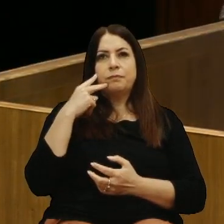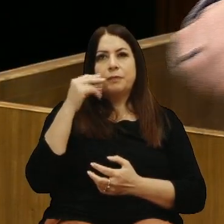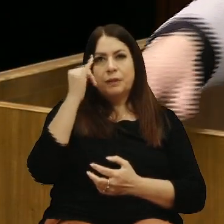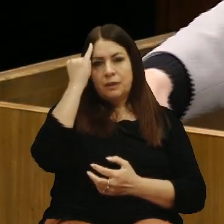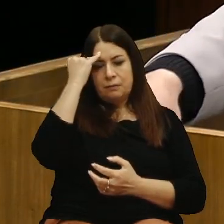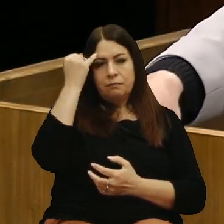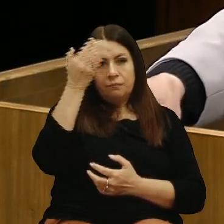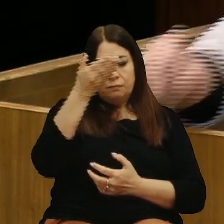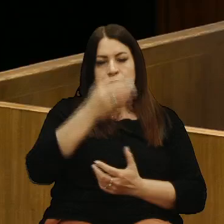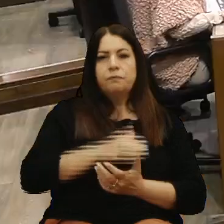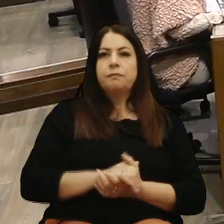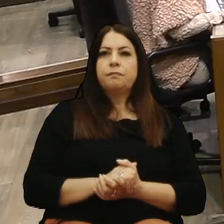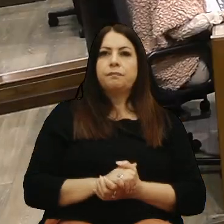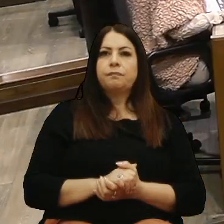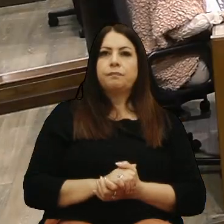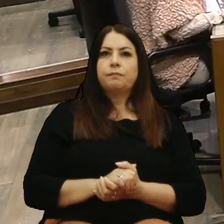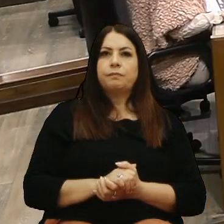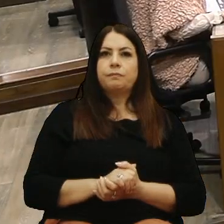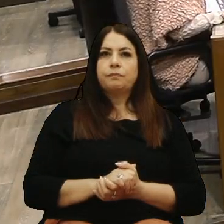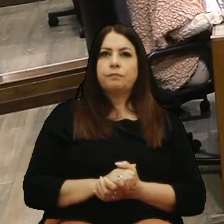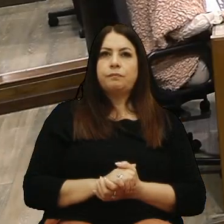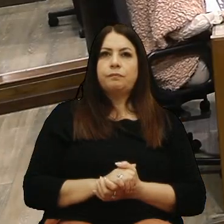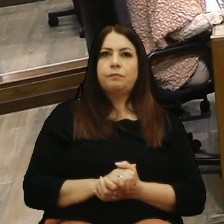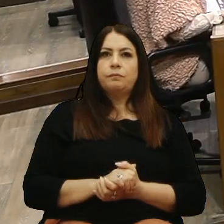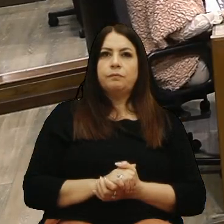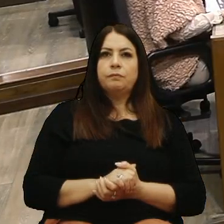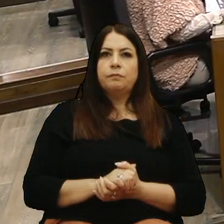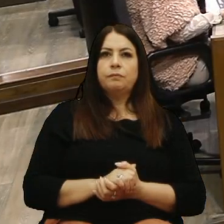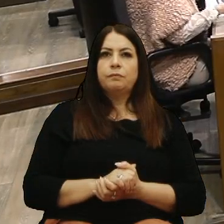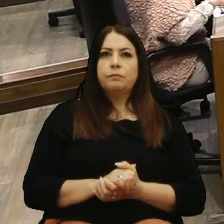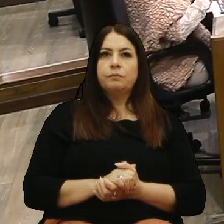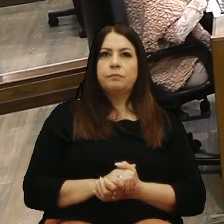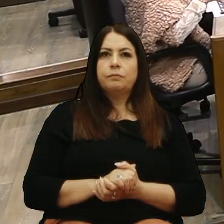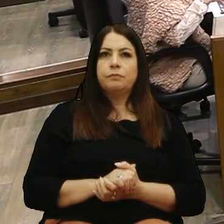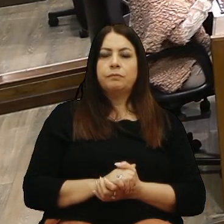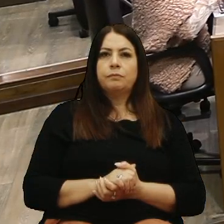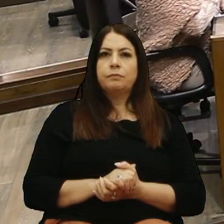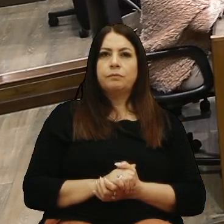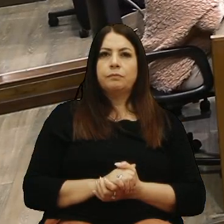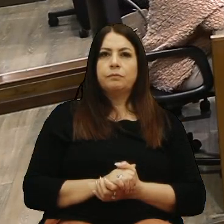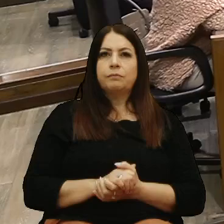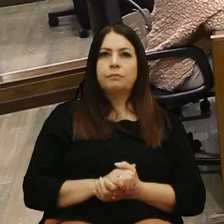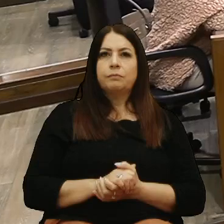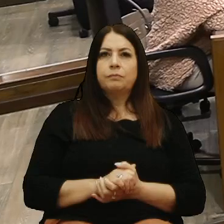a solicitação. Vereador D'Ambros? Seu à parte.